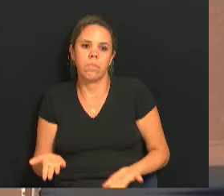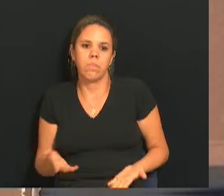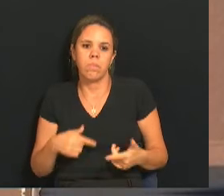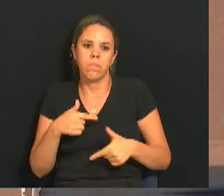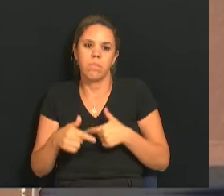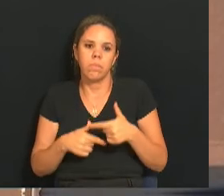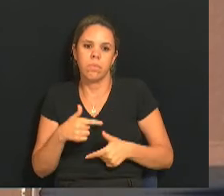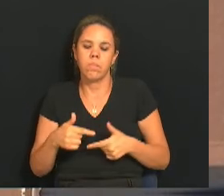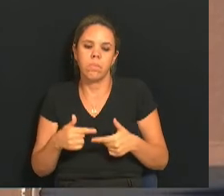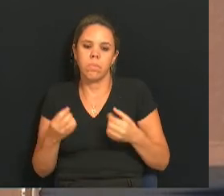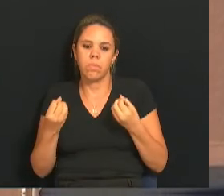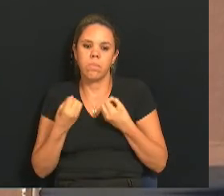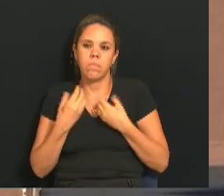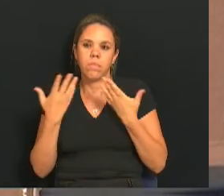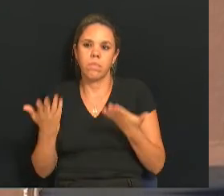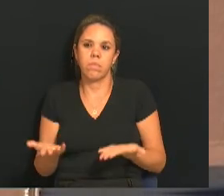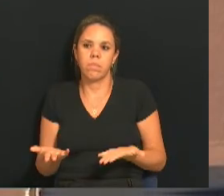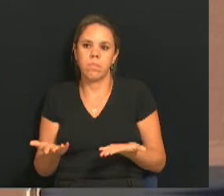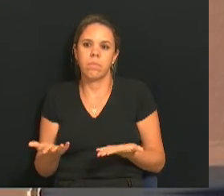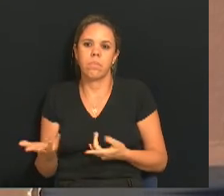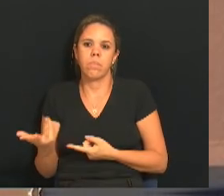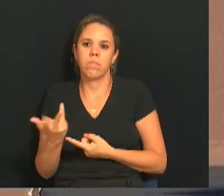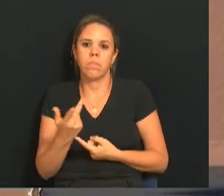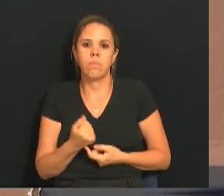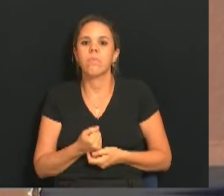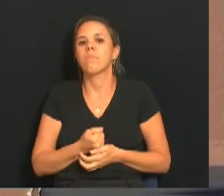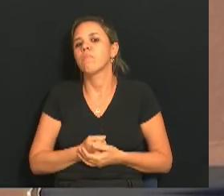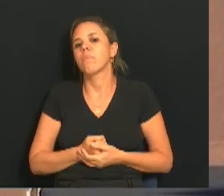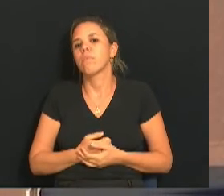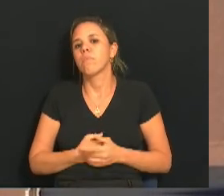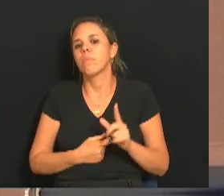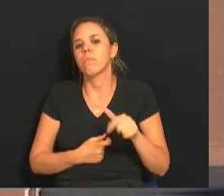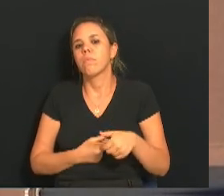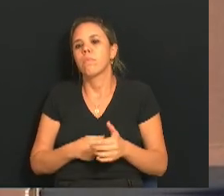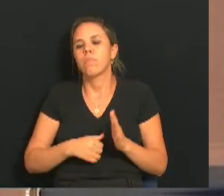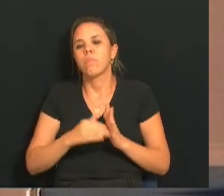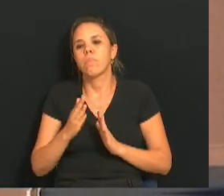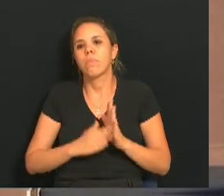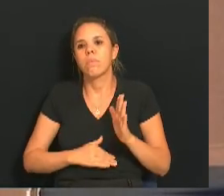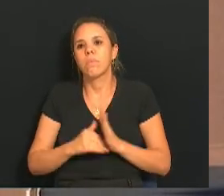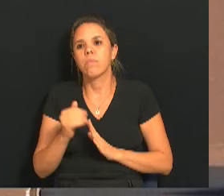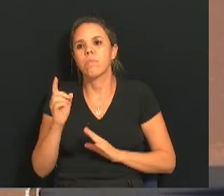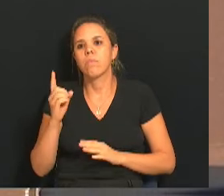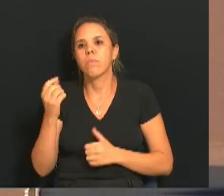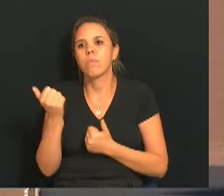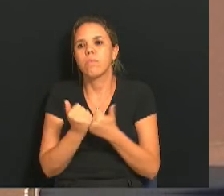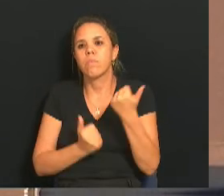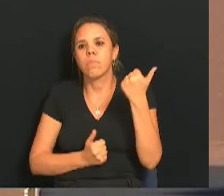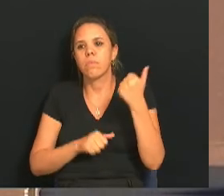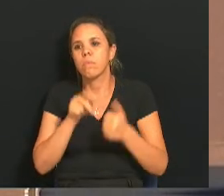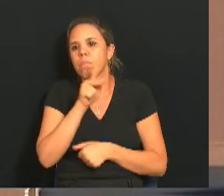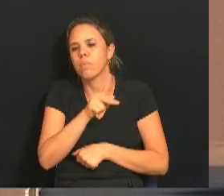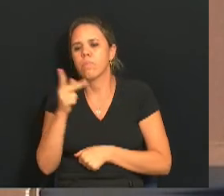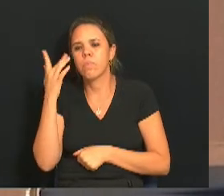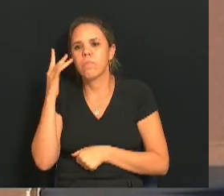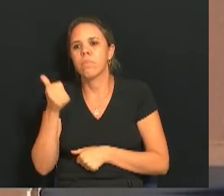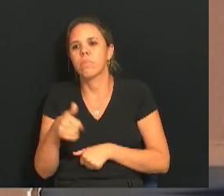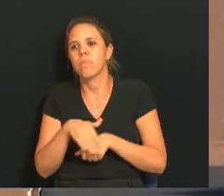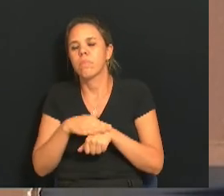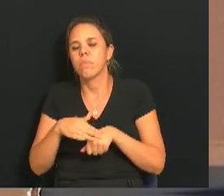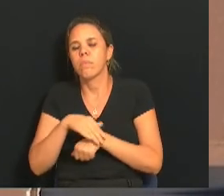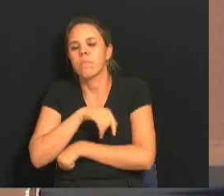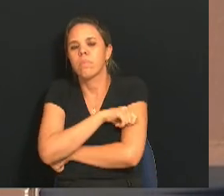para expressar através da arte urbana. Após feita a pintura, a diretoria e a professora acharam por bem conversar com o